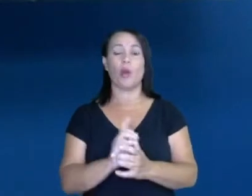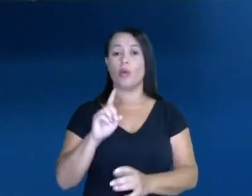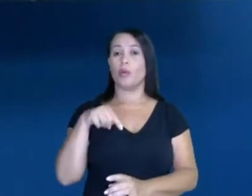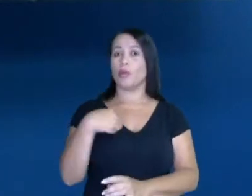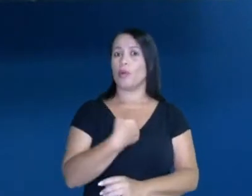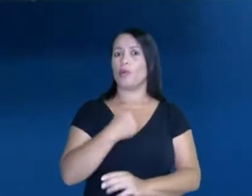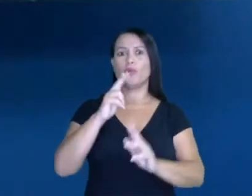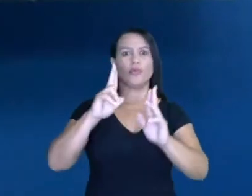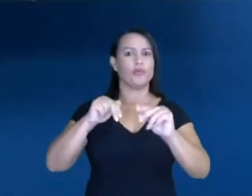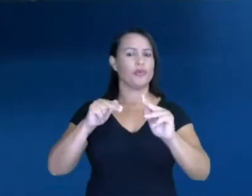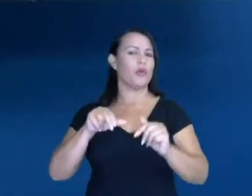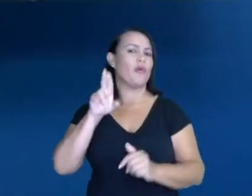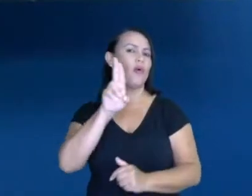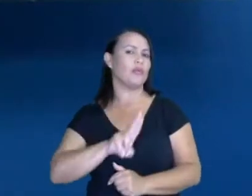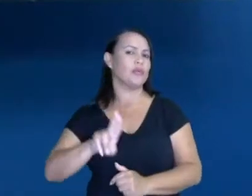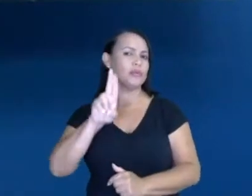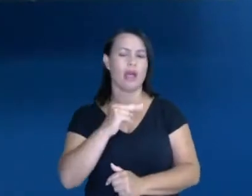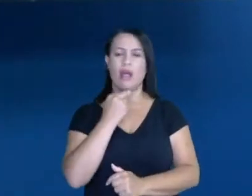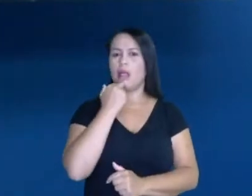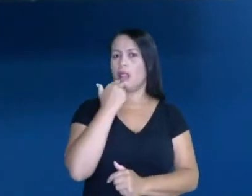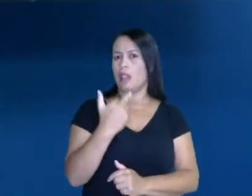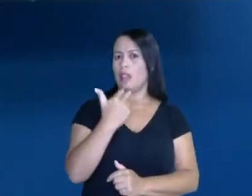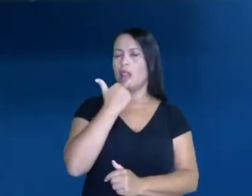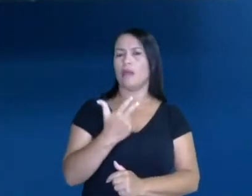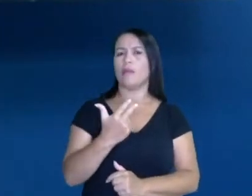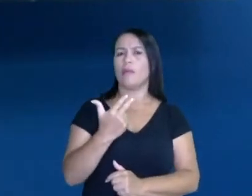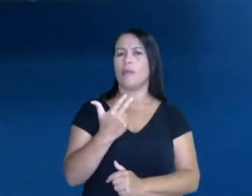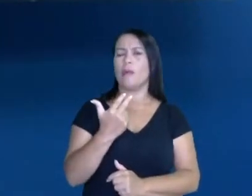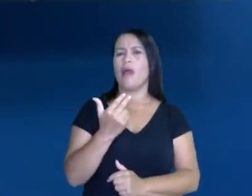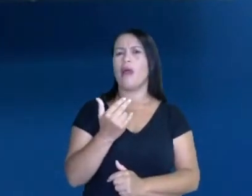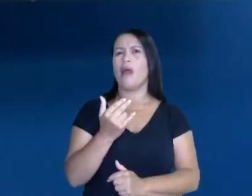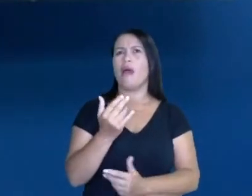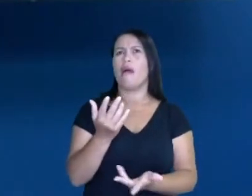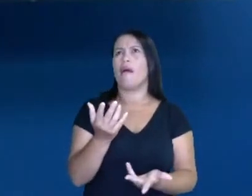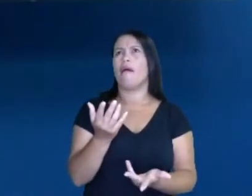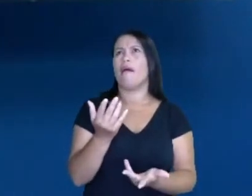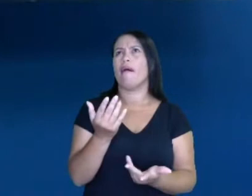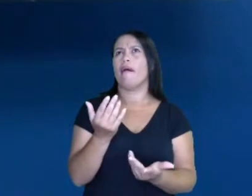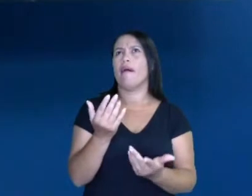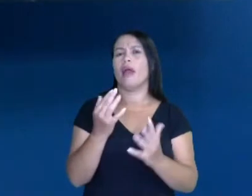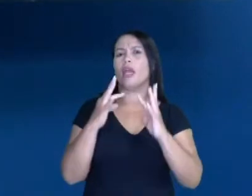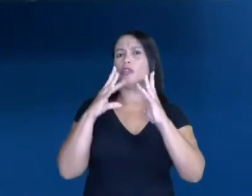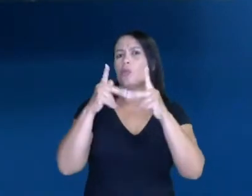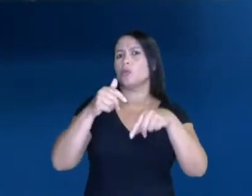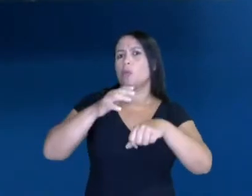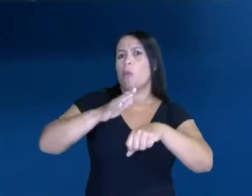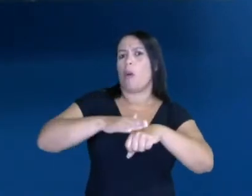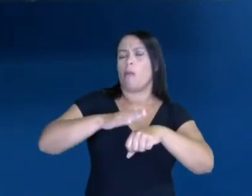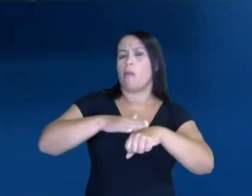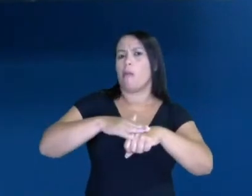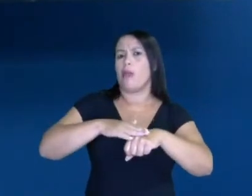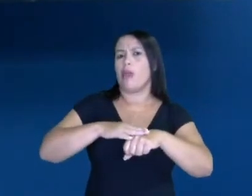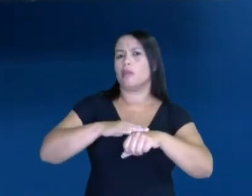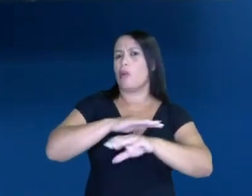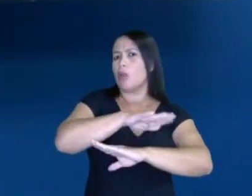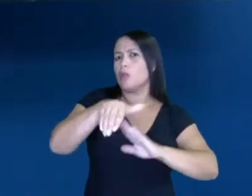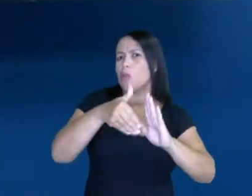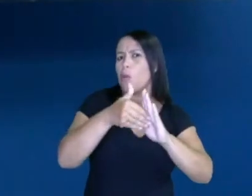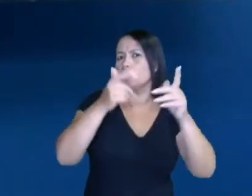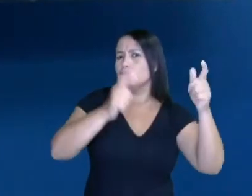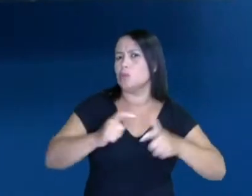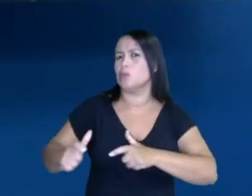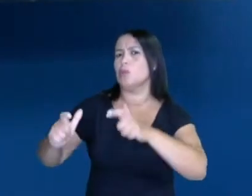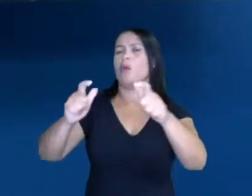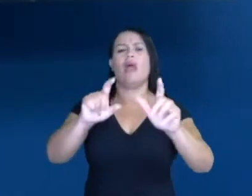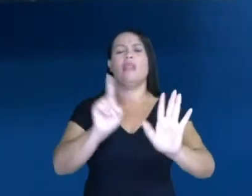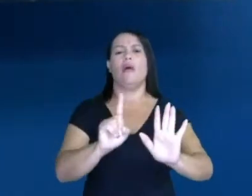nós nunca vamos usar a língua da mesma forma em todos os momentos e em todos os lugares, porque